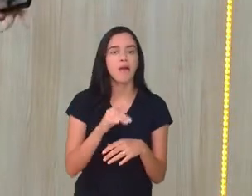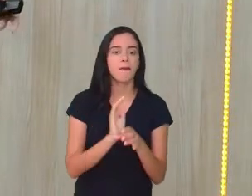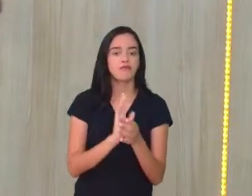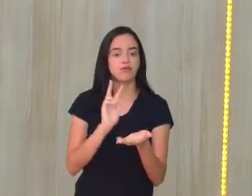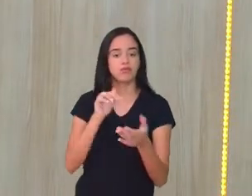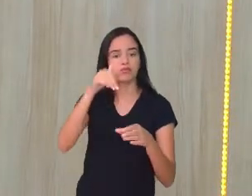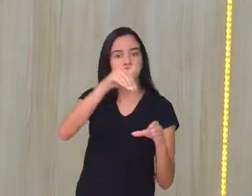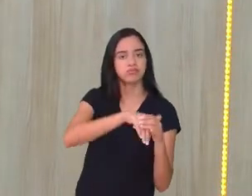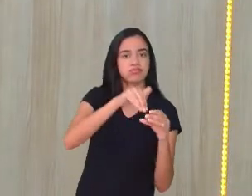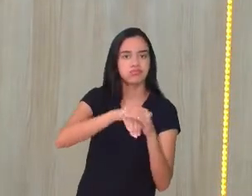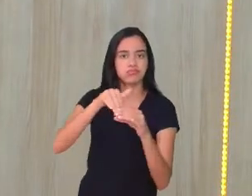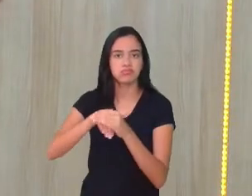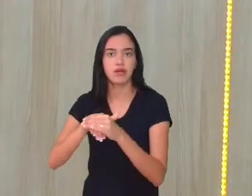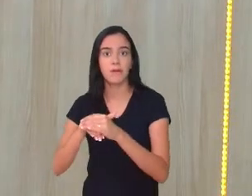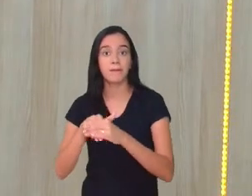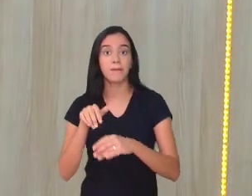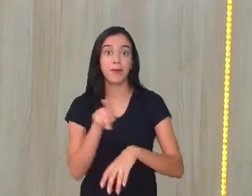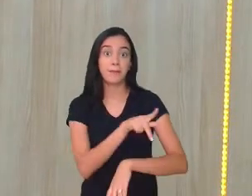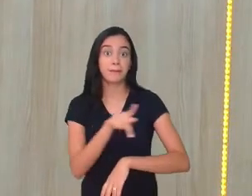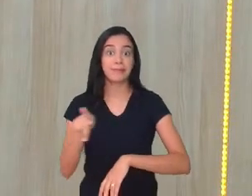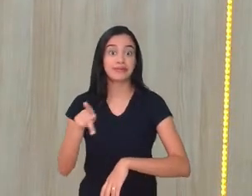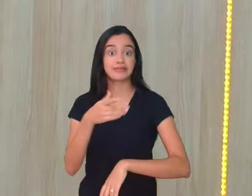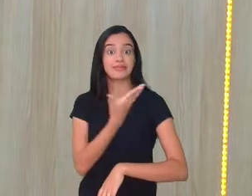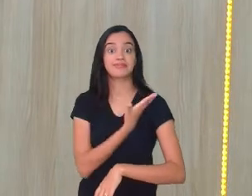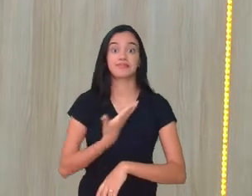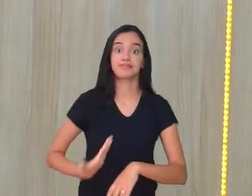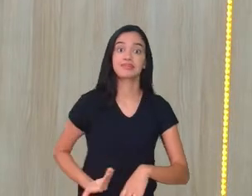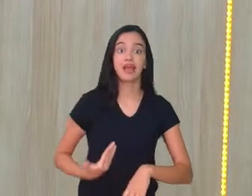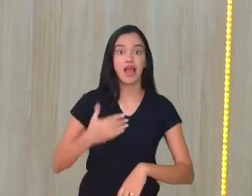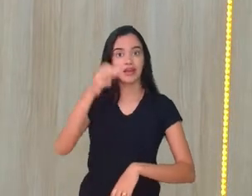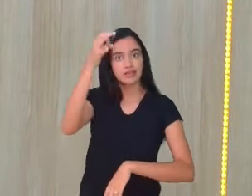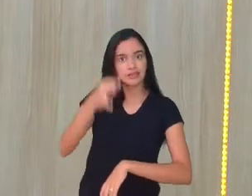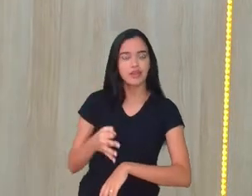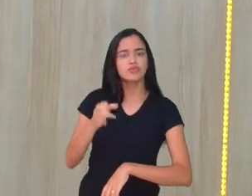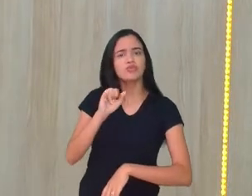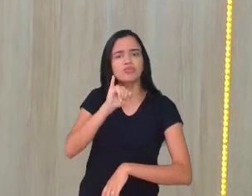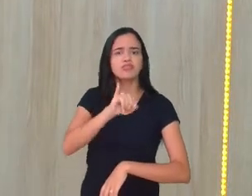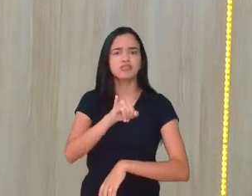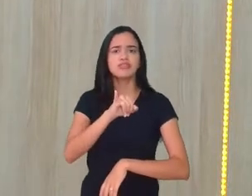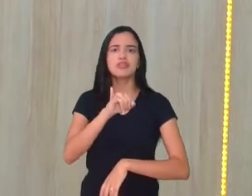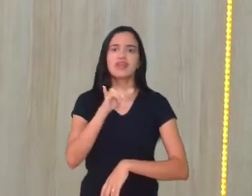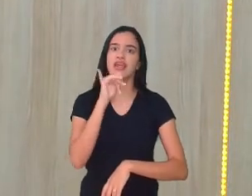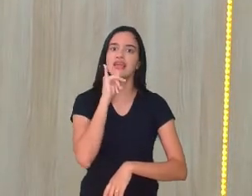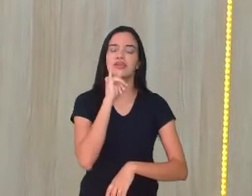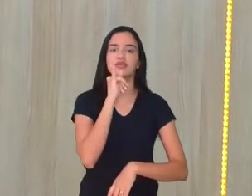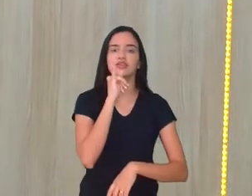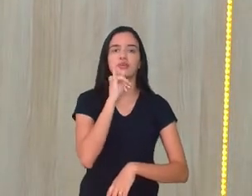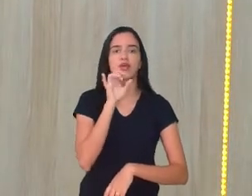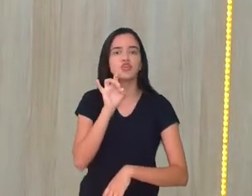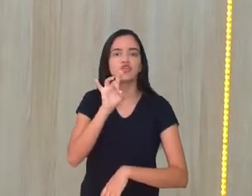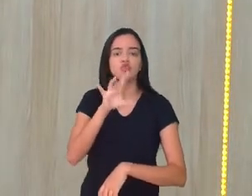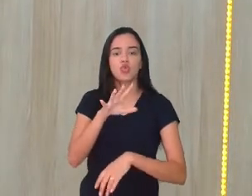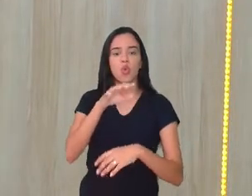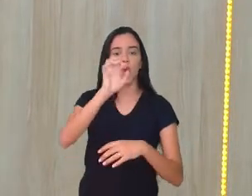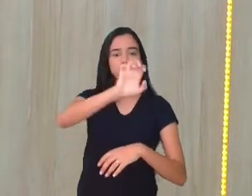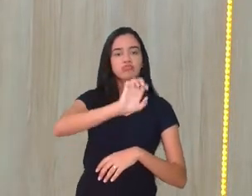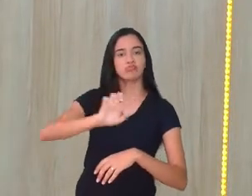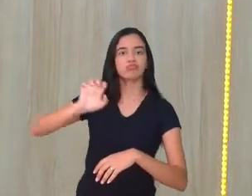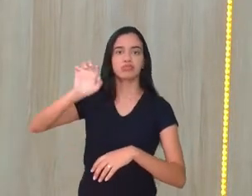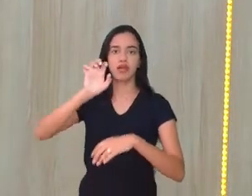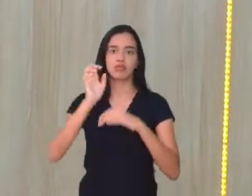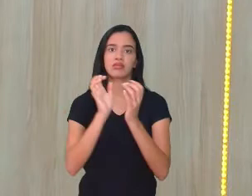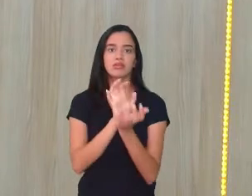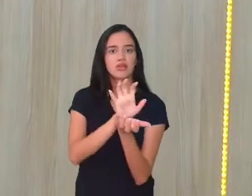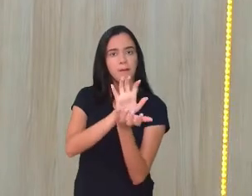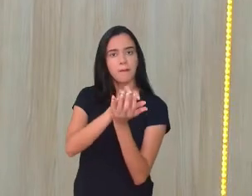de votos, tá? Para o presidente da República, certo? Então, se eu vou apenas aqui no estado de Pernambuco e faço